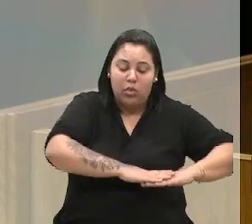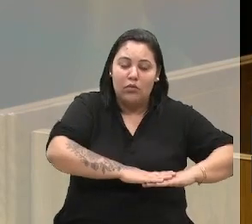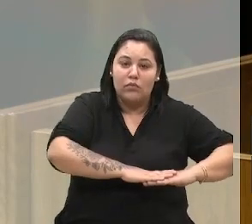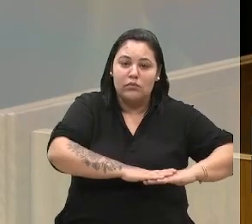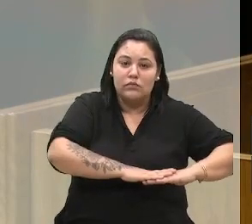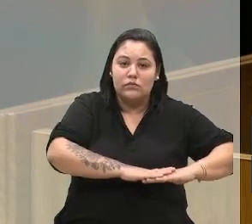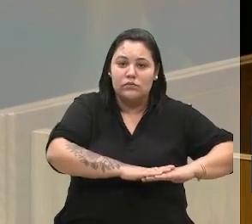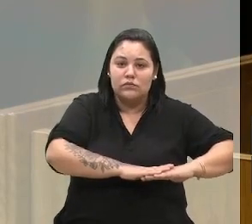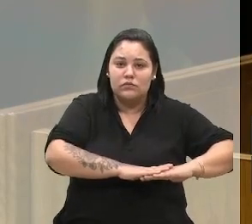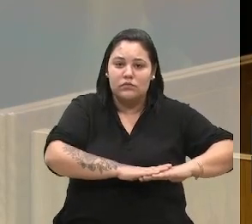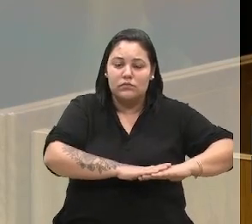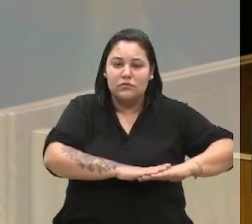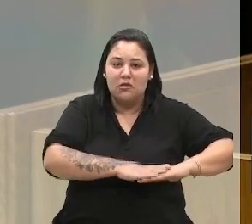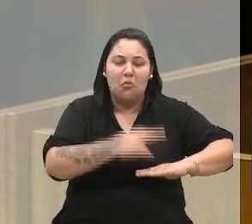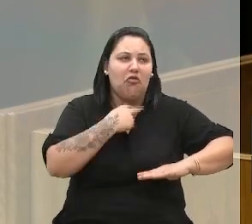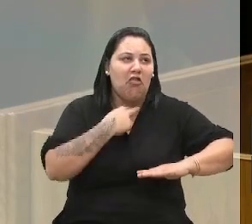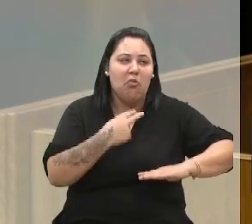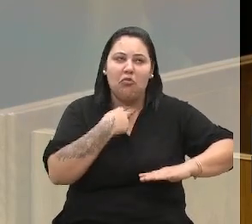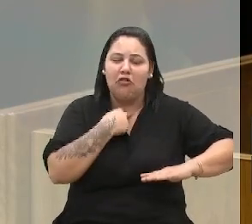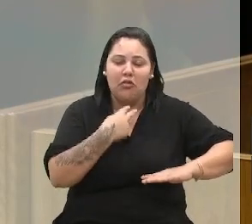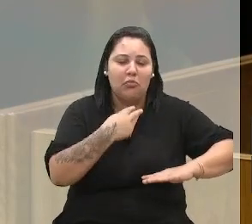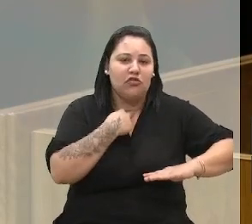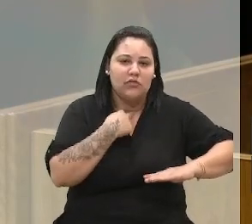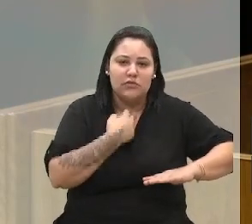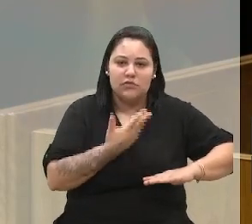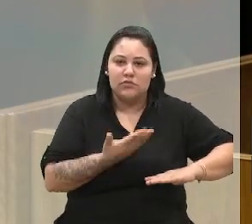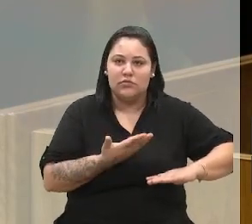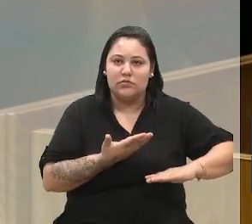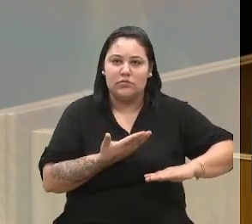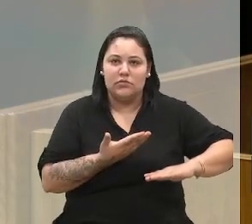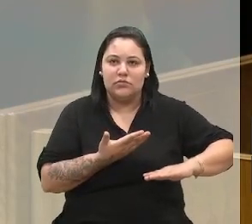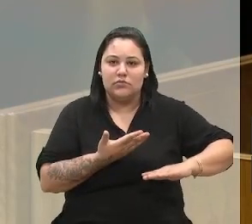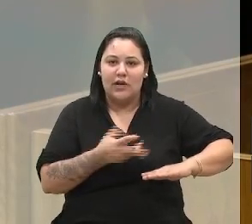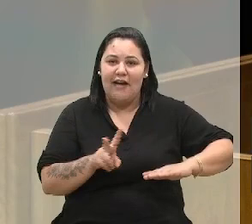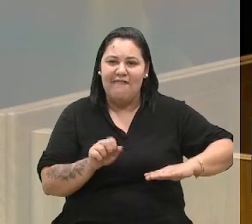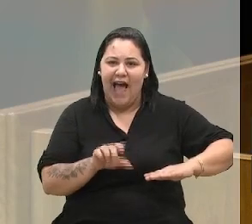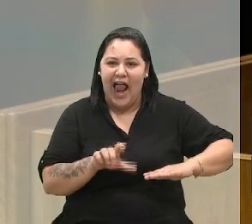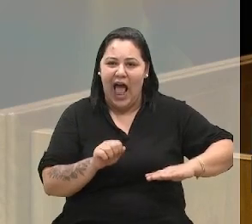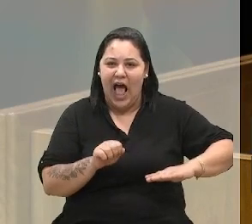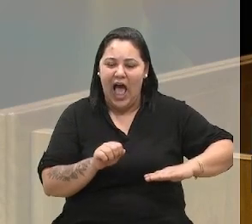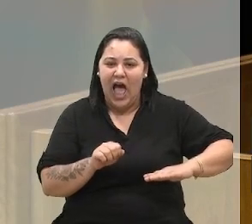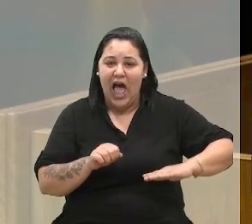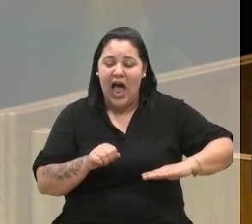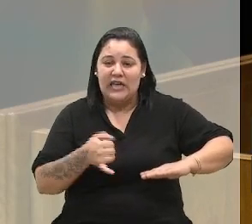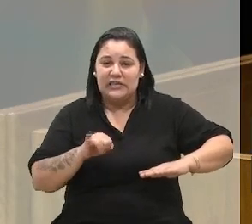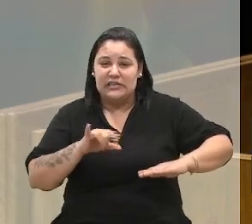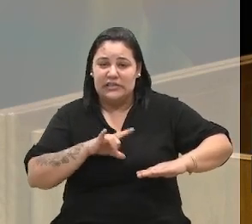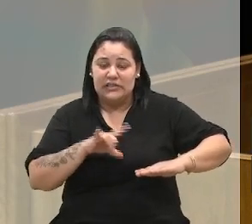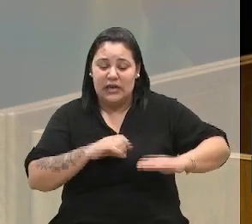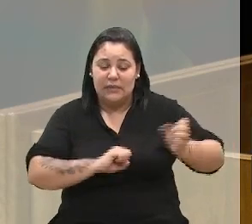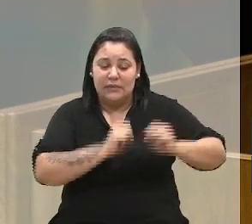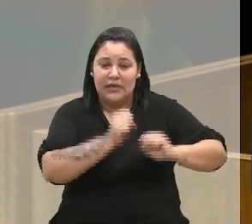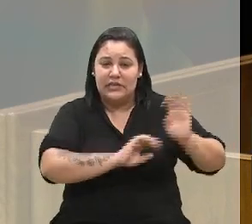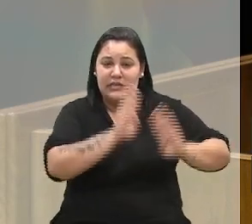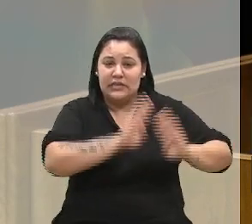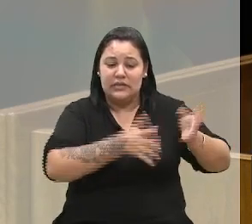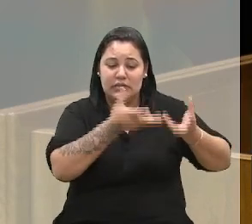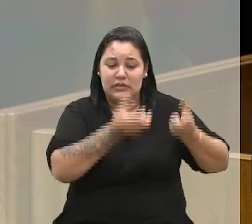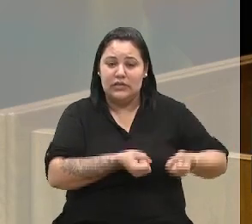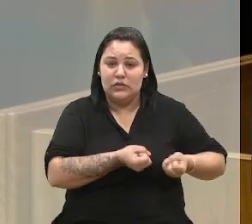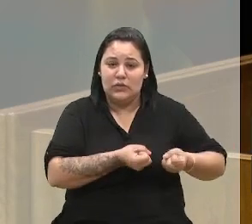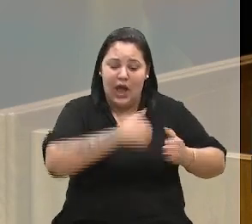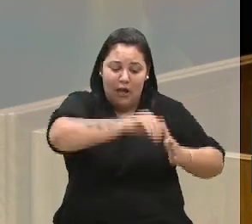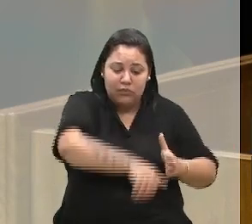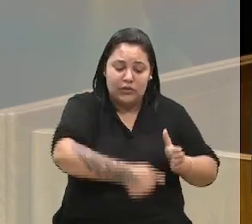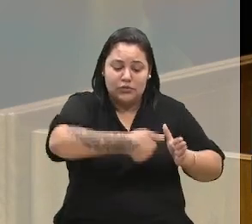não dava, que tinha que ser a empresa que ganhou a abertura das valas e que a empresa daí contratava